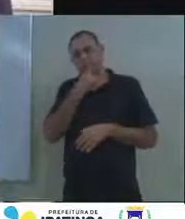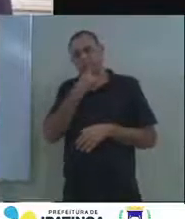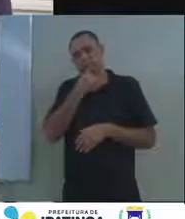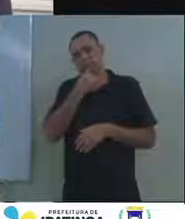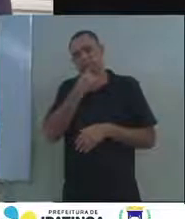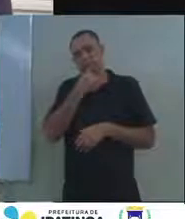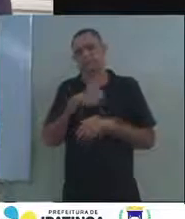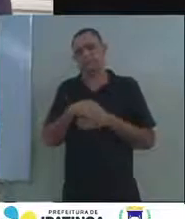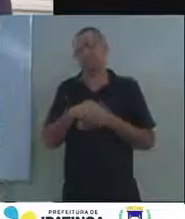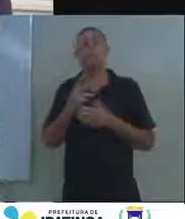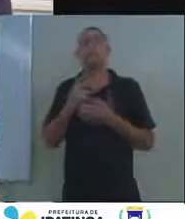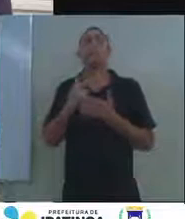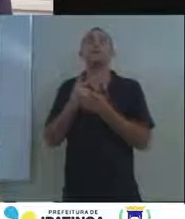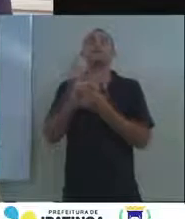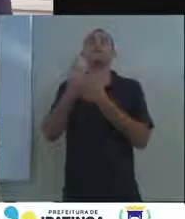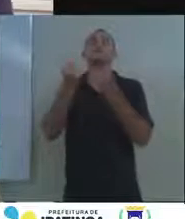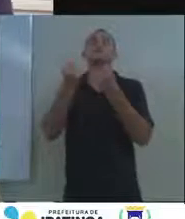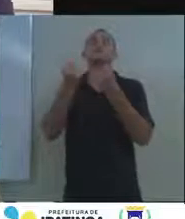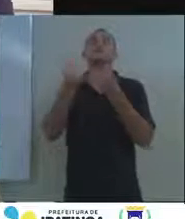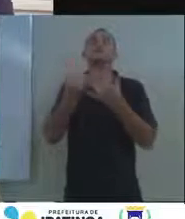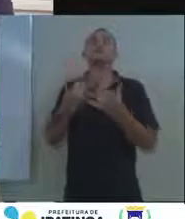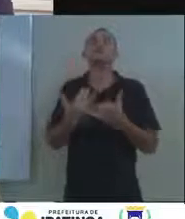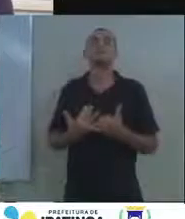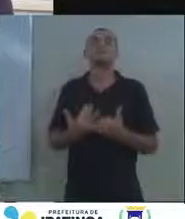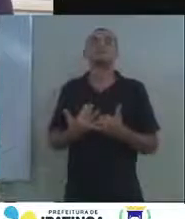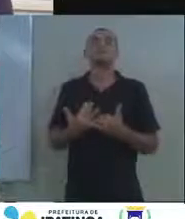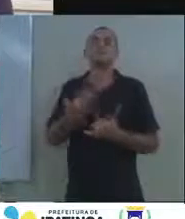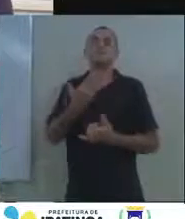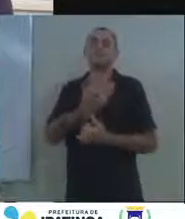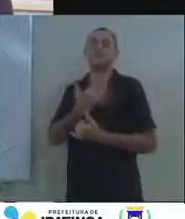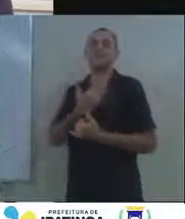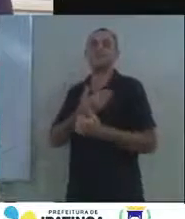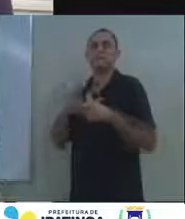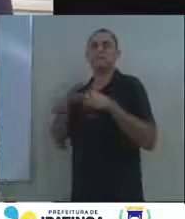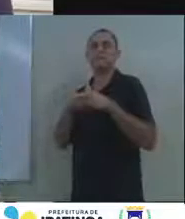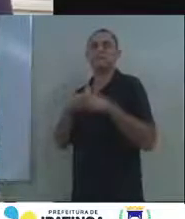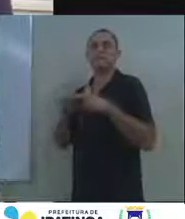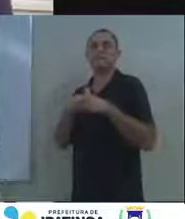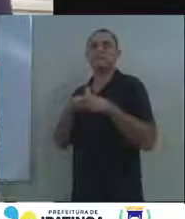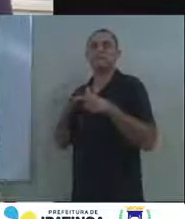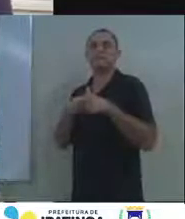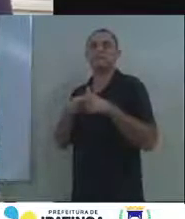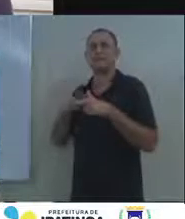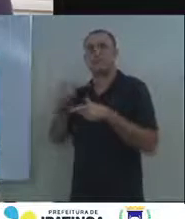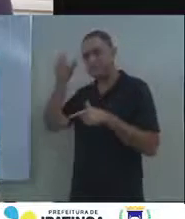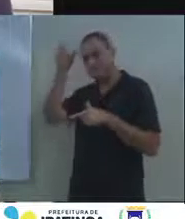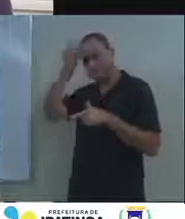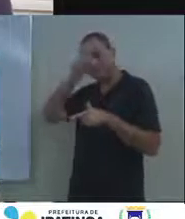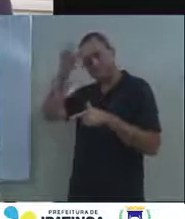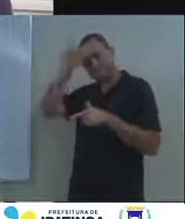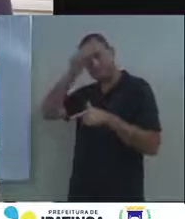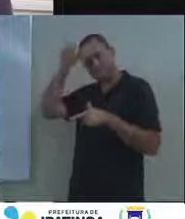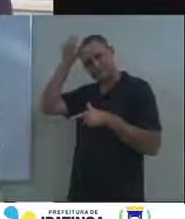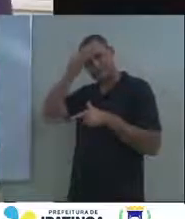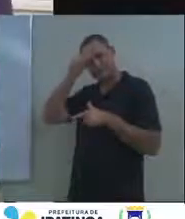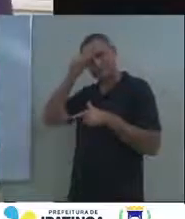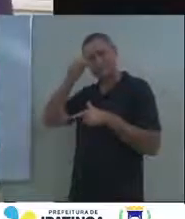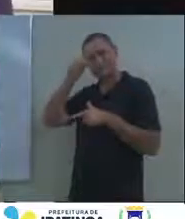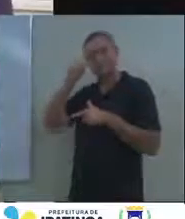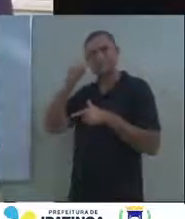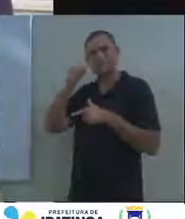o que foi que aconteceu? Diga pra essa sua amiga, seu colega de trabalho e ainda por cima sua aprendiz do curso de